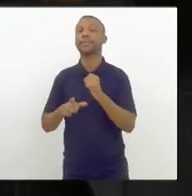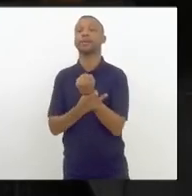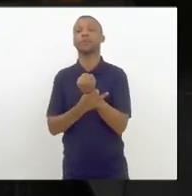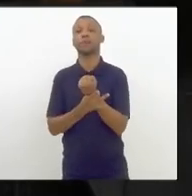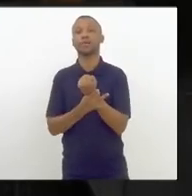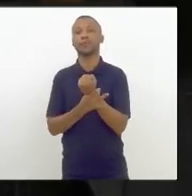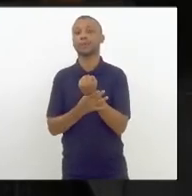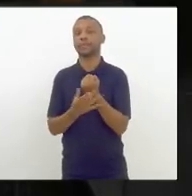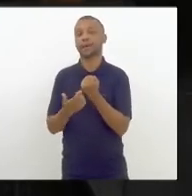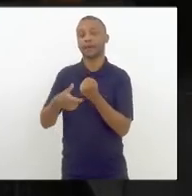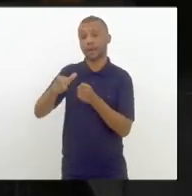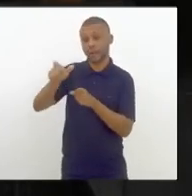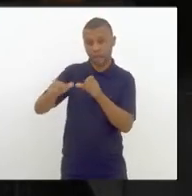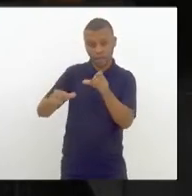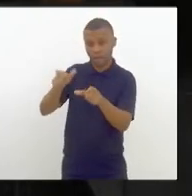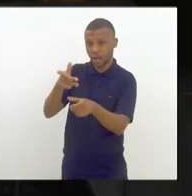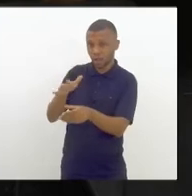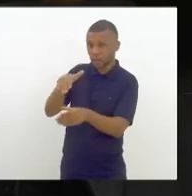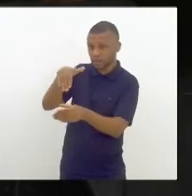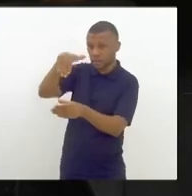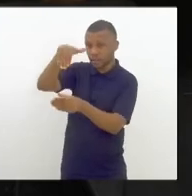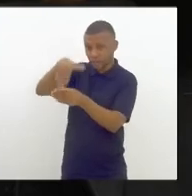iria votar